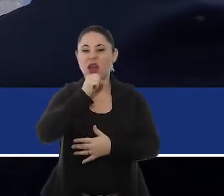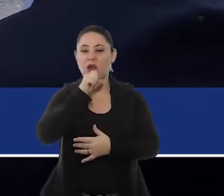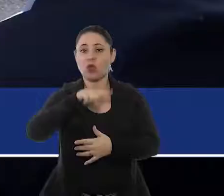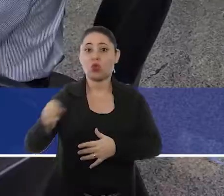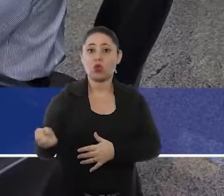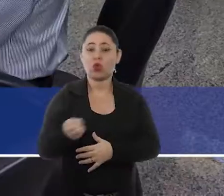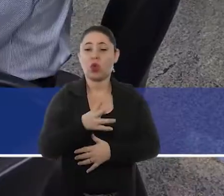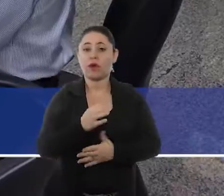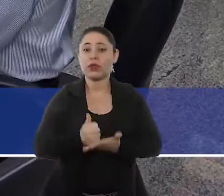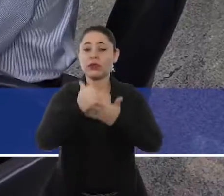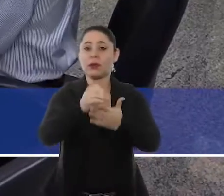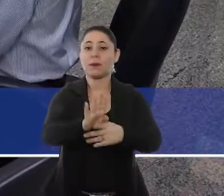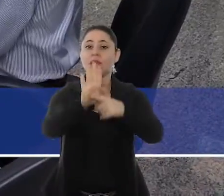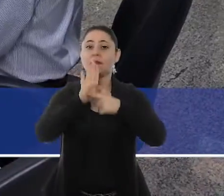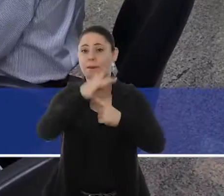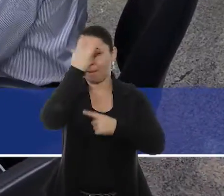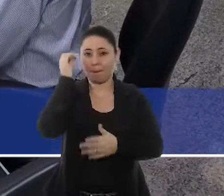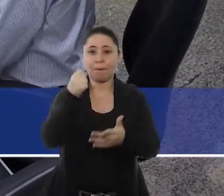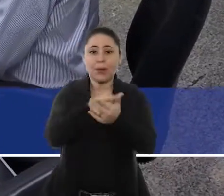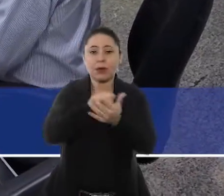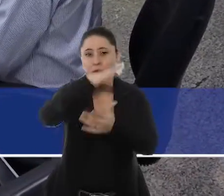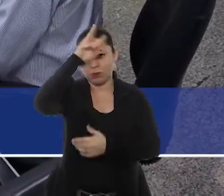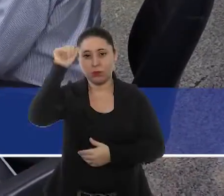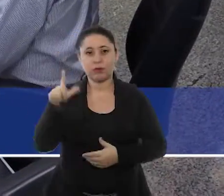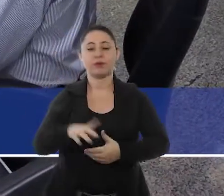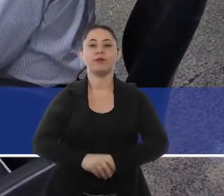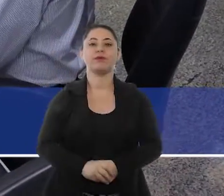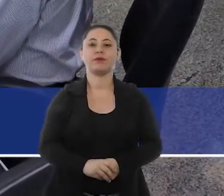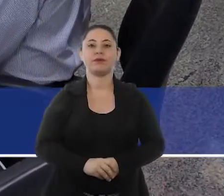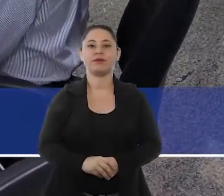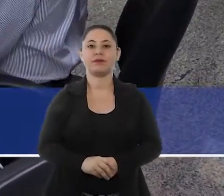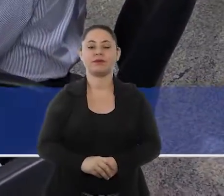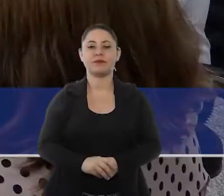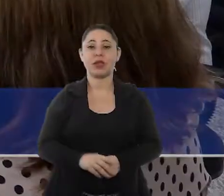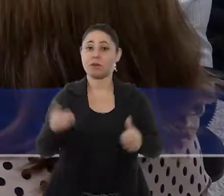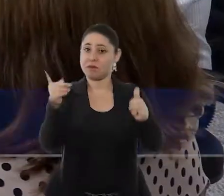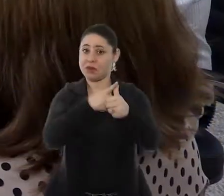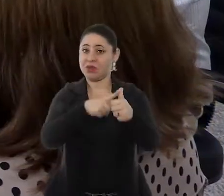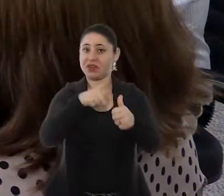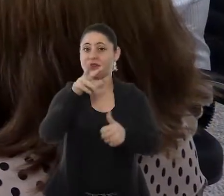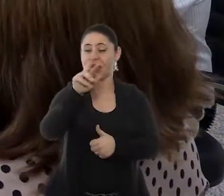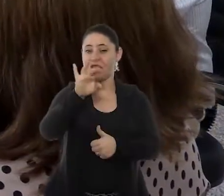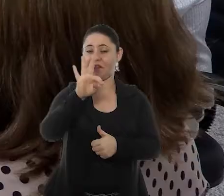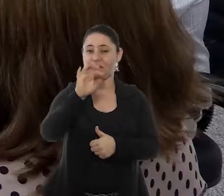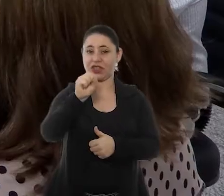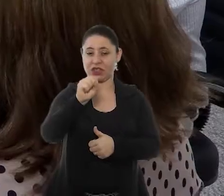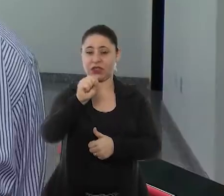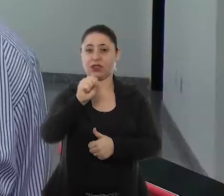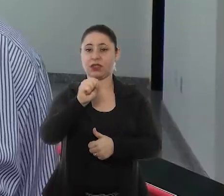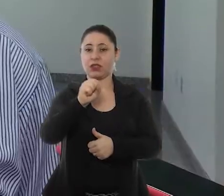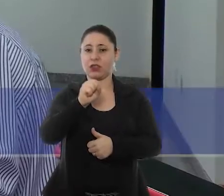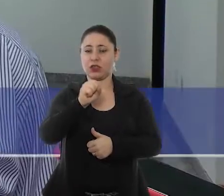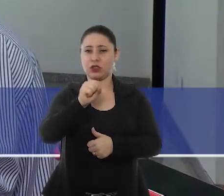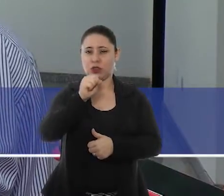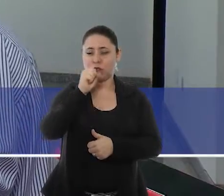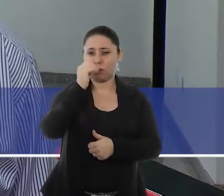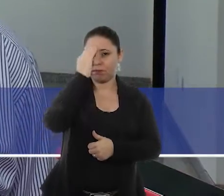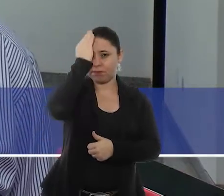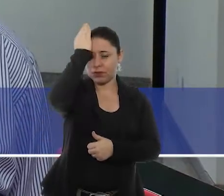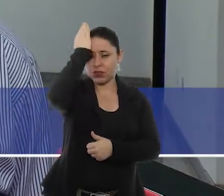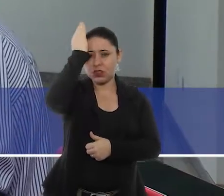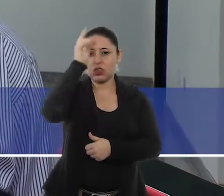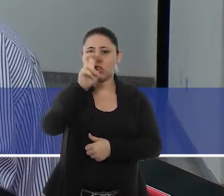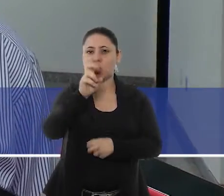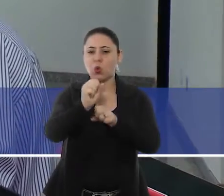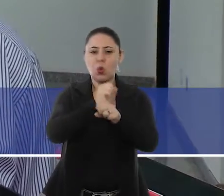texto antigo, é ousado e vai trazer muitos benefícios ao consumidor sul-mato-grossense. Primeiro refis